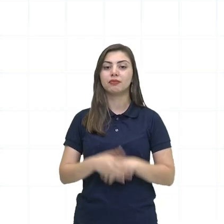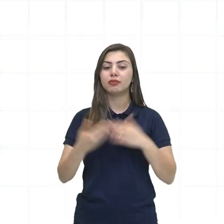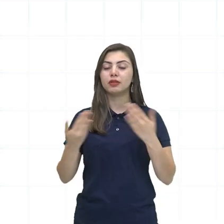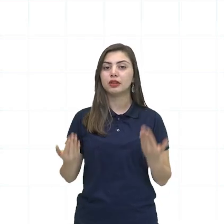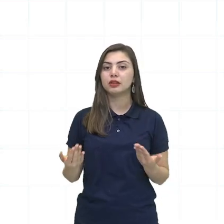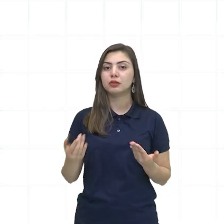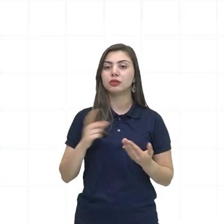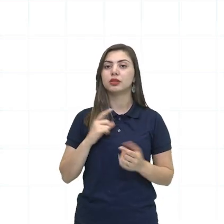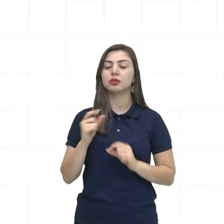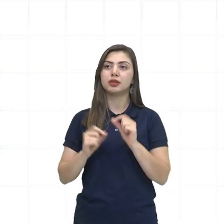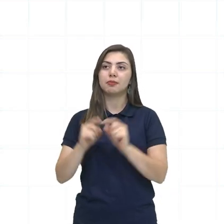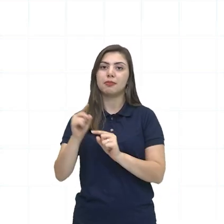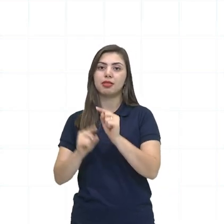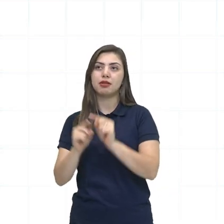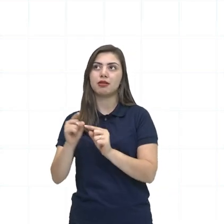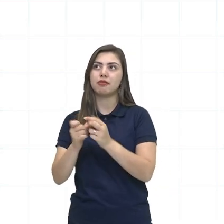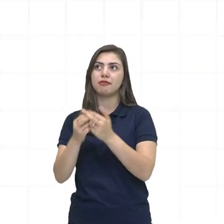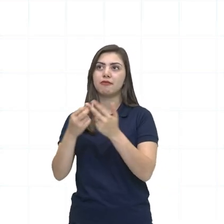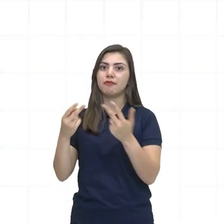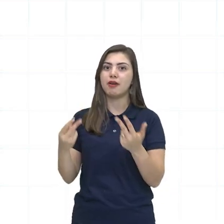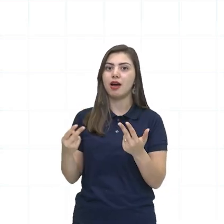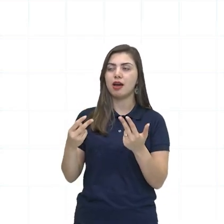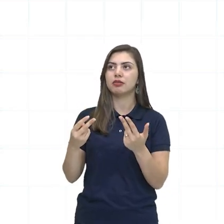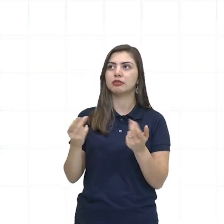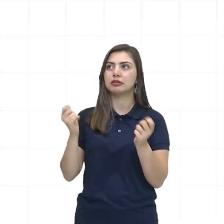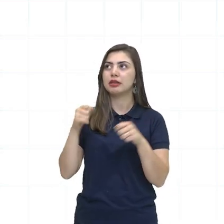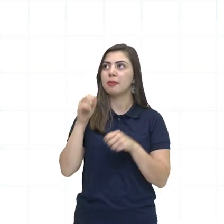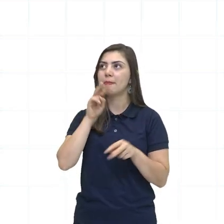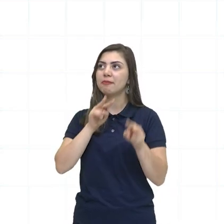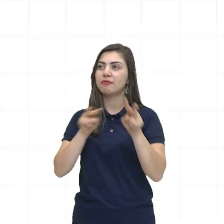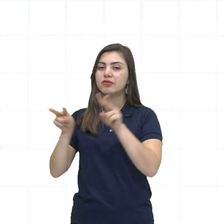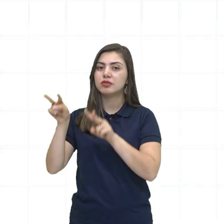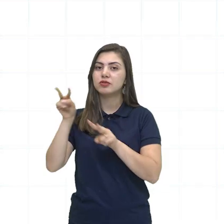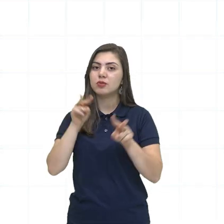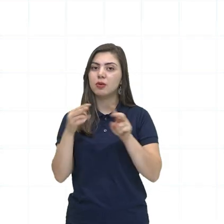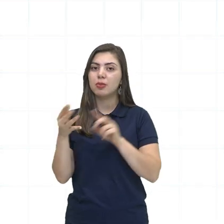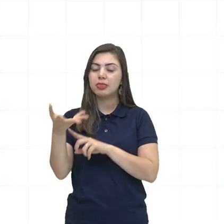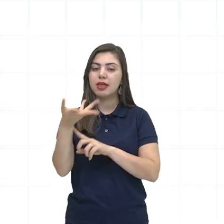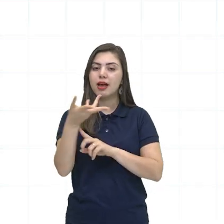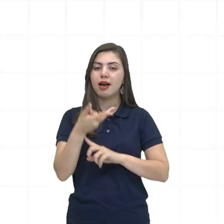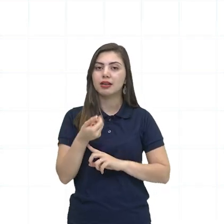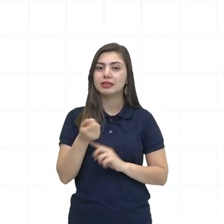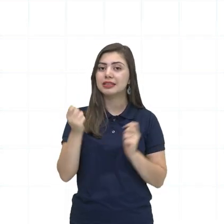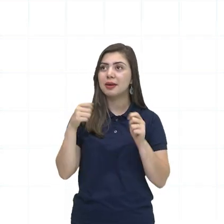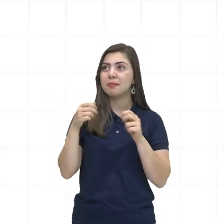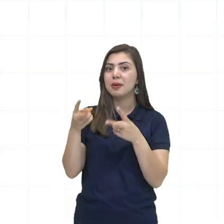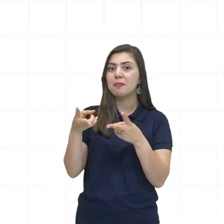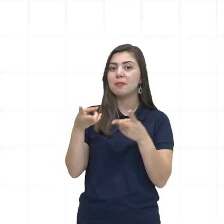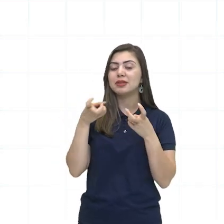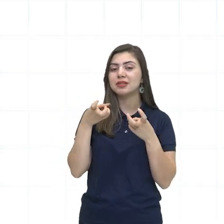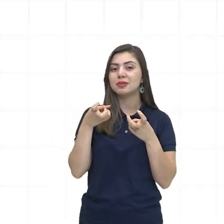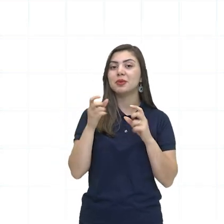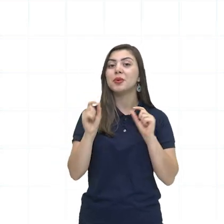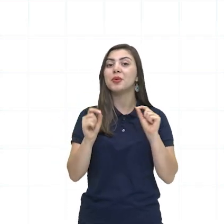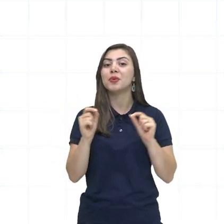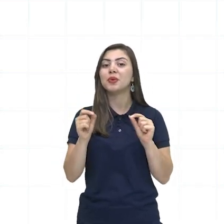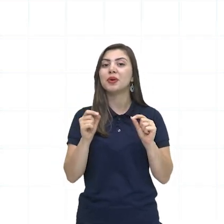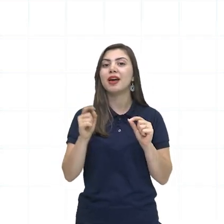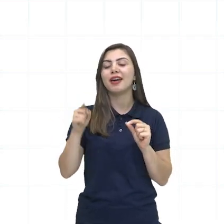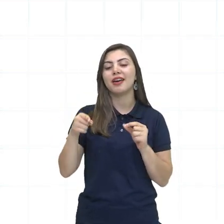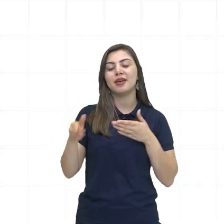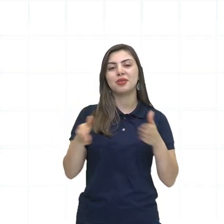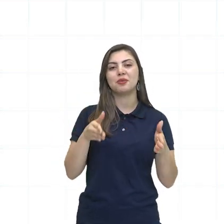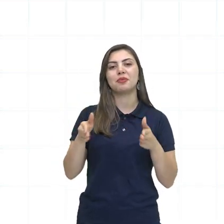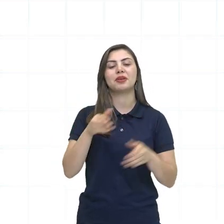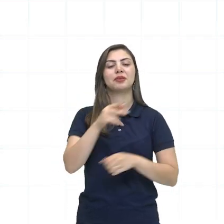dessas produções visuais a gente consegue identificar ali no momento da pré-história. É o